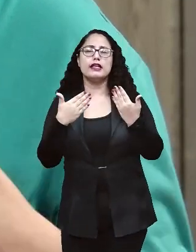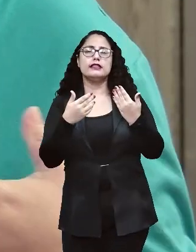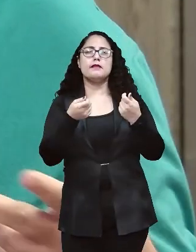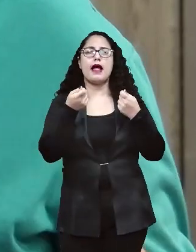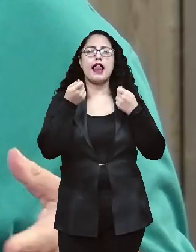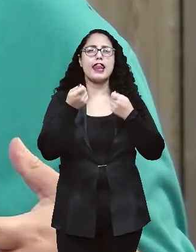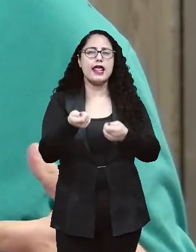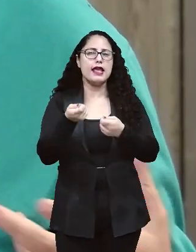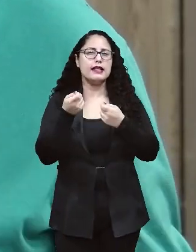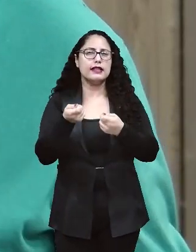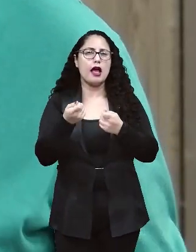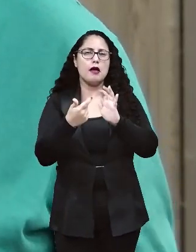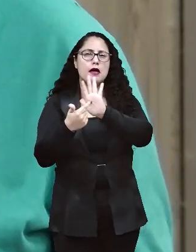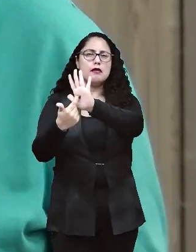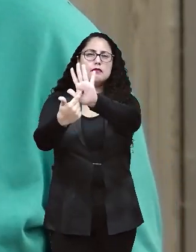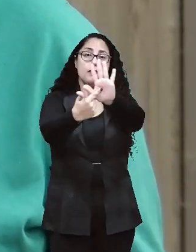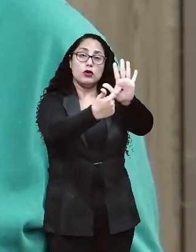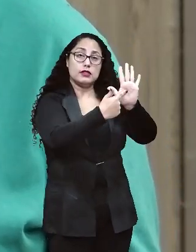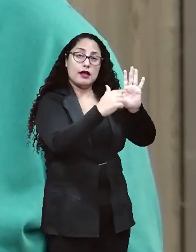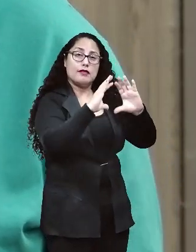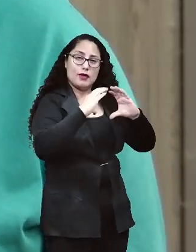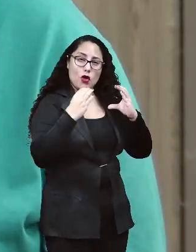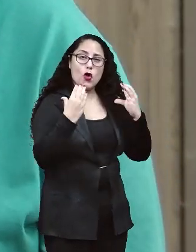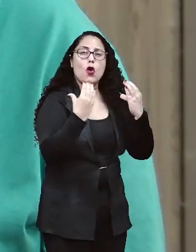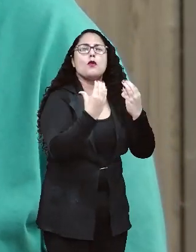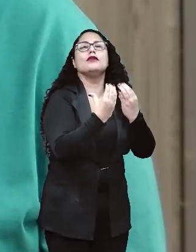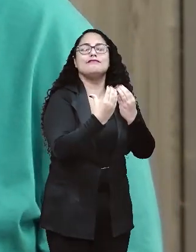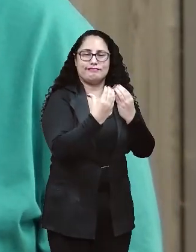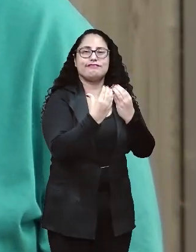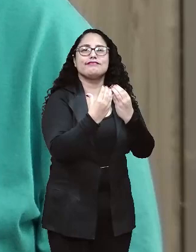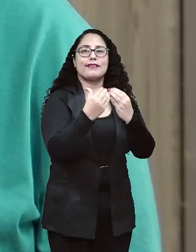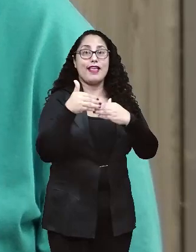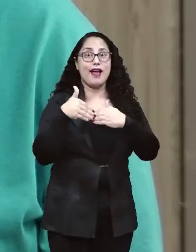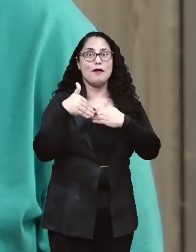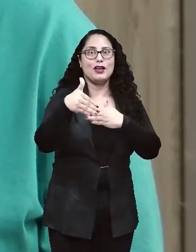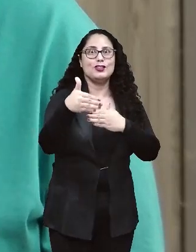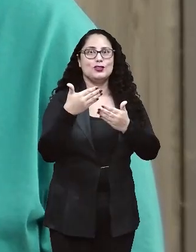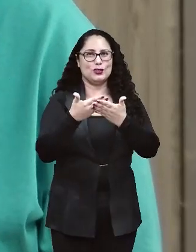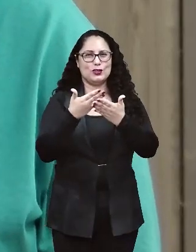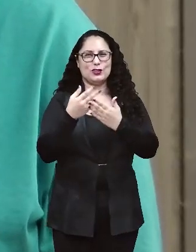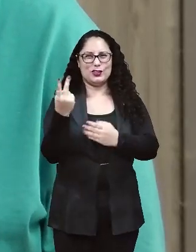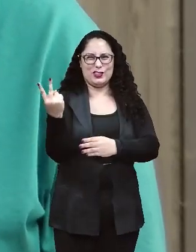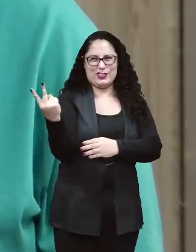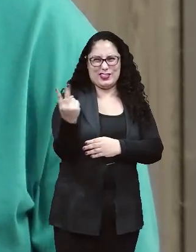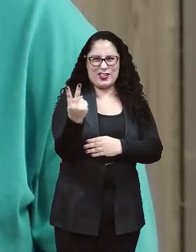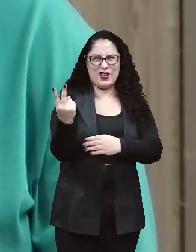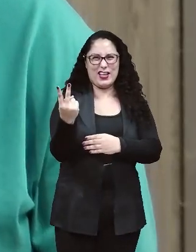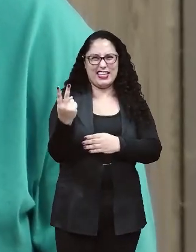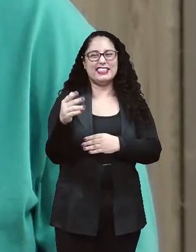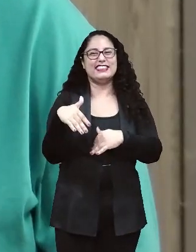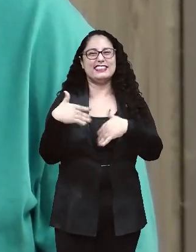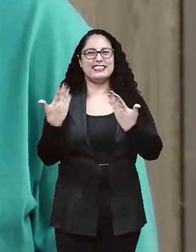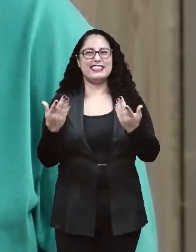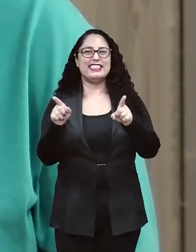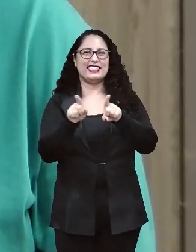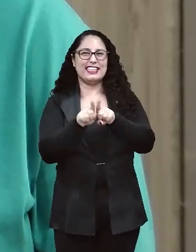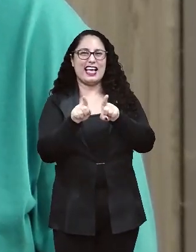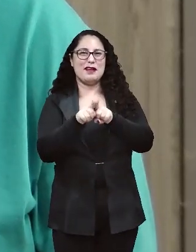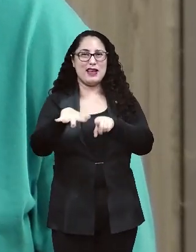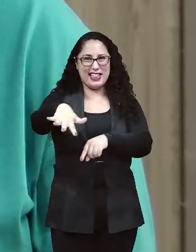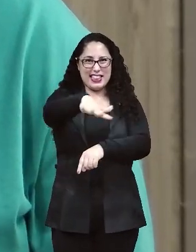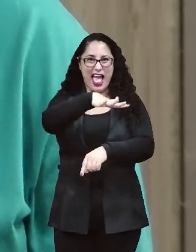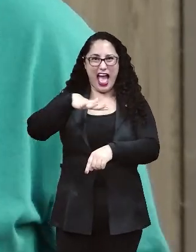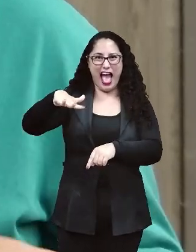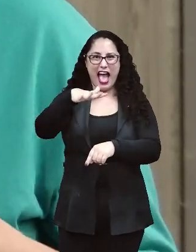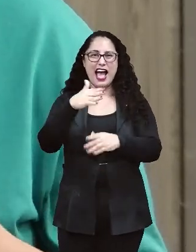tentar mostrar para a nossa comunidade, né, a partir dos estudos de vocês e das áreas